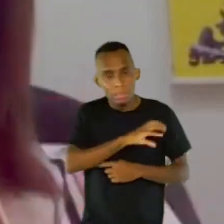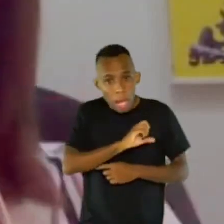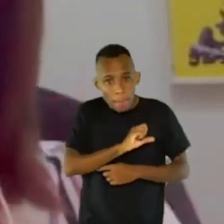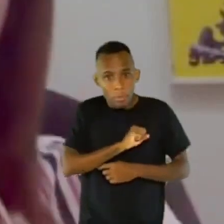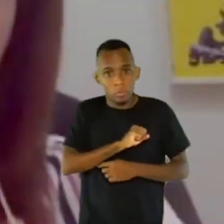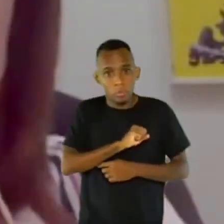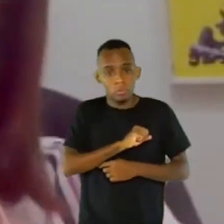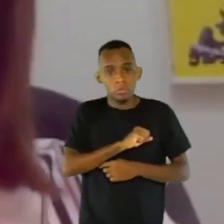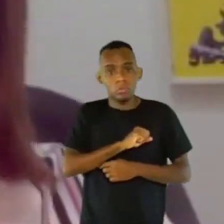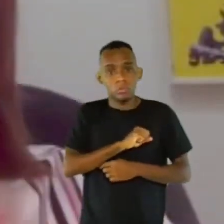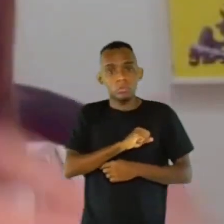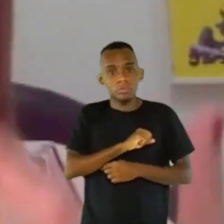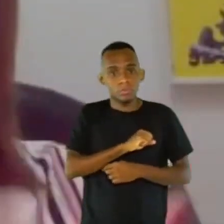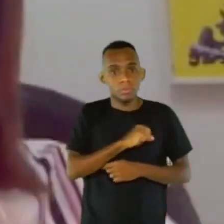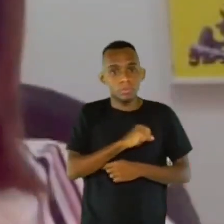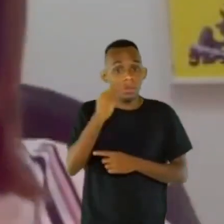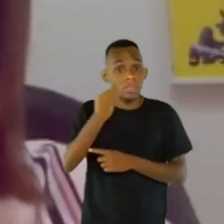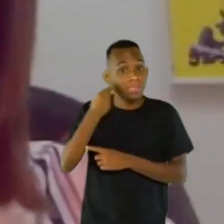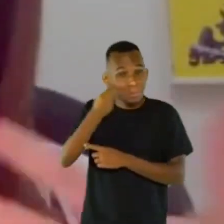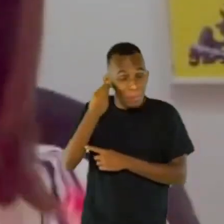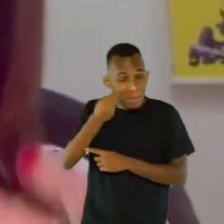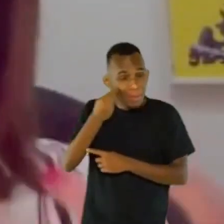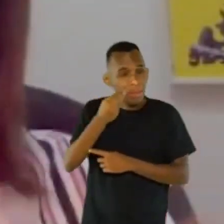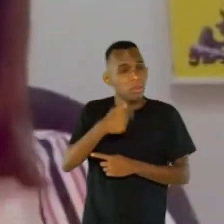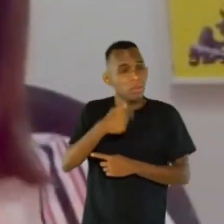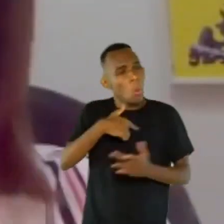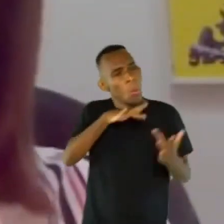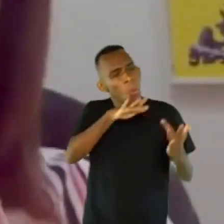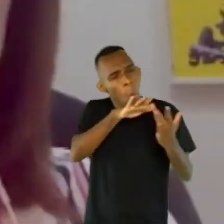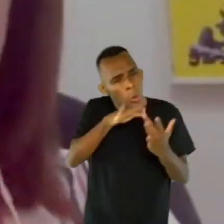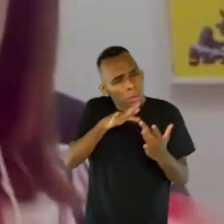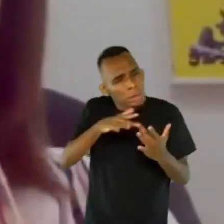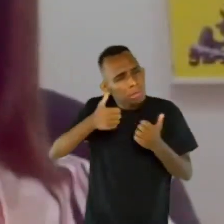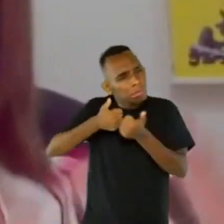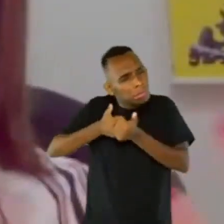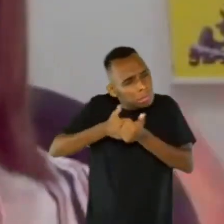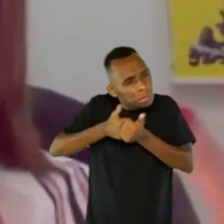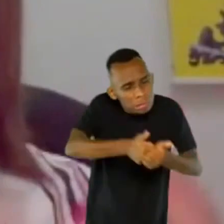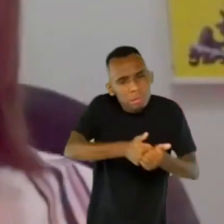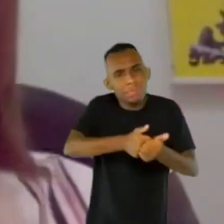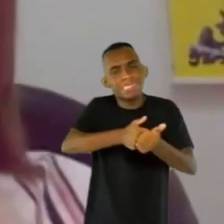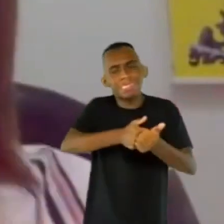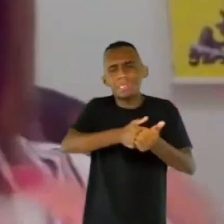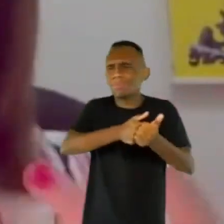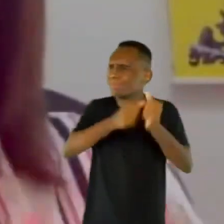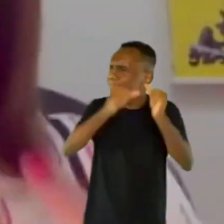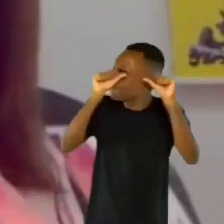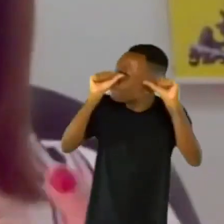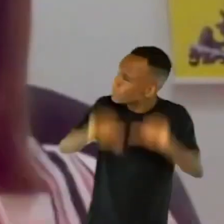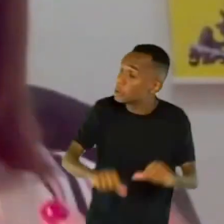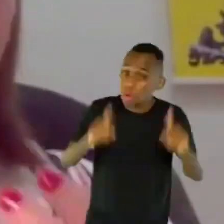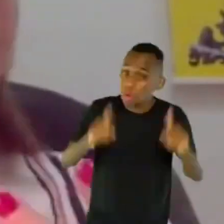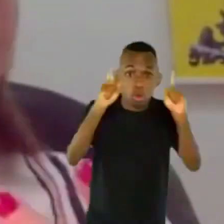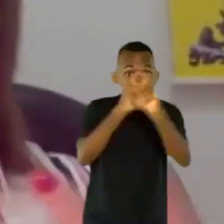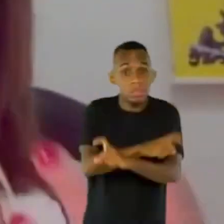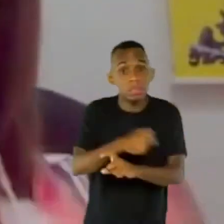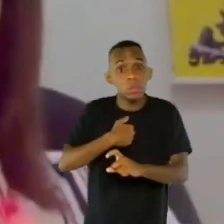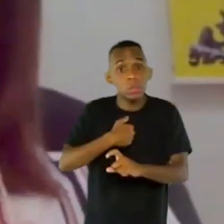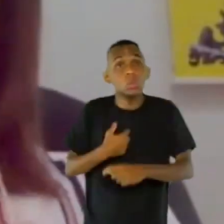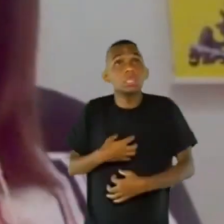As histórias que eu via, que eu acompanhava, eram tão trágicas e tão dilacerantes que eu me sentia quase